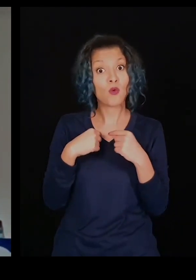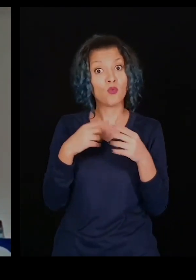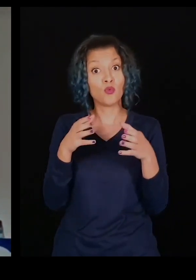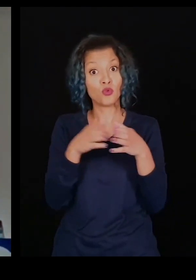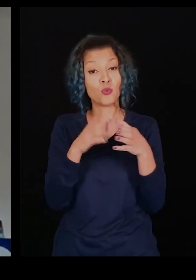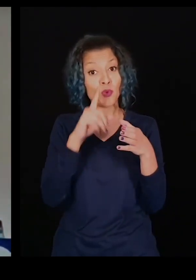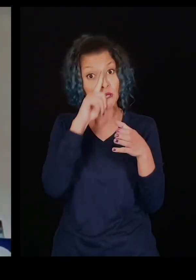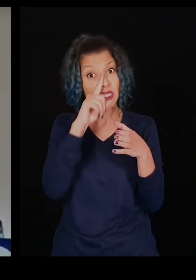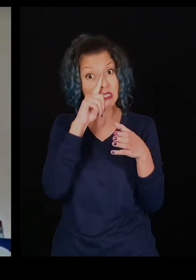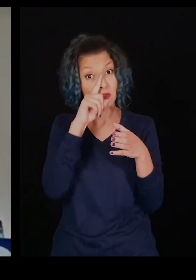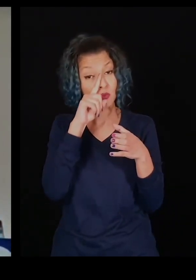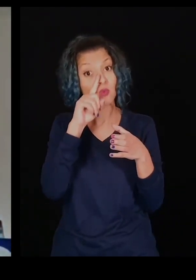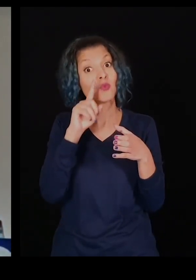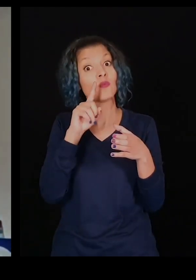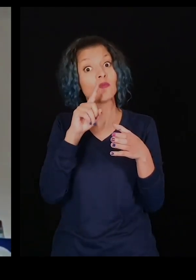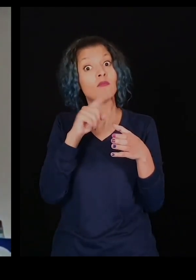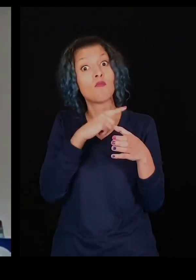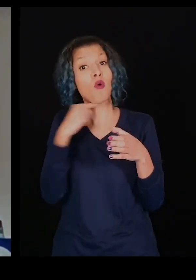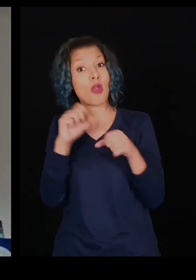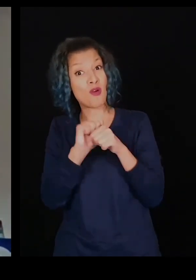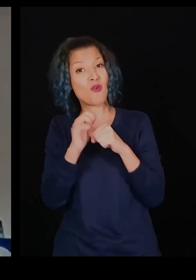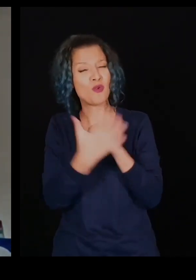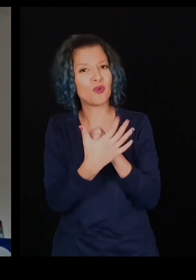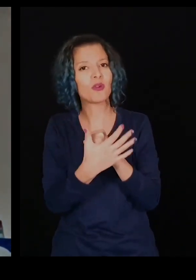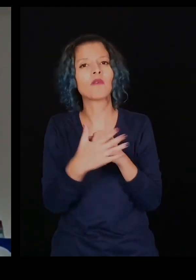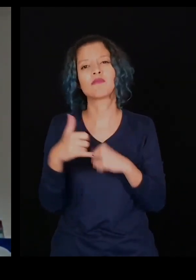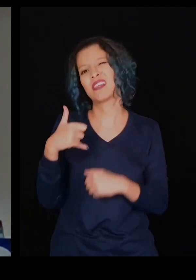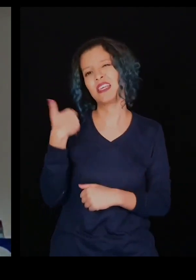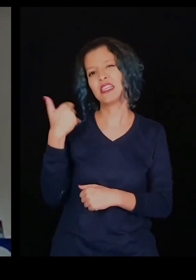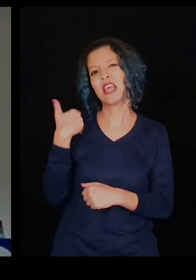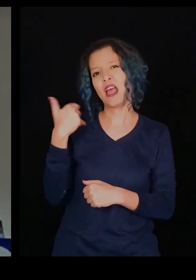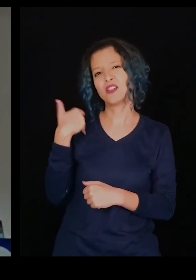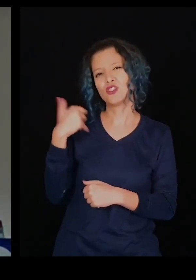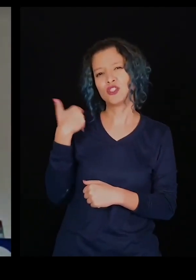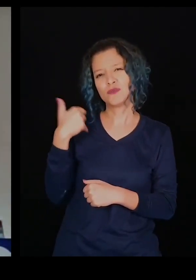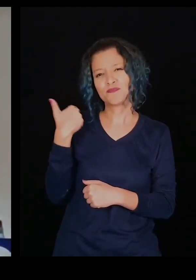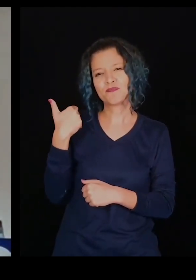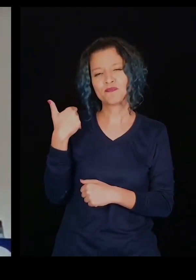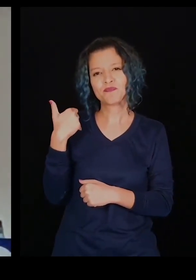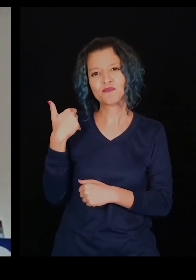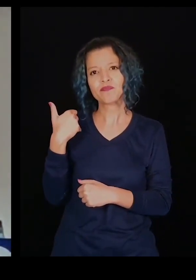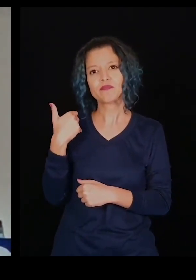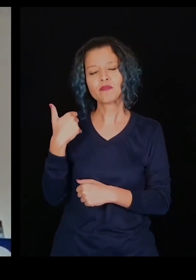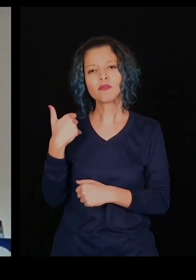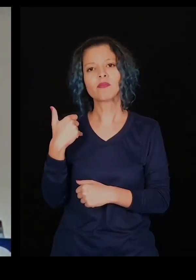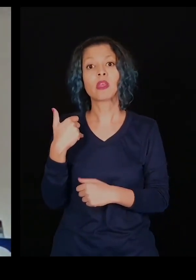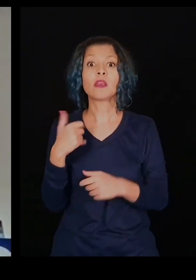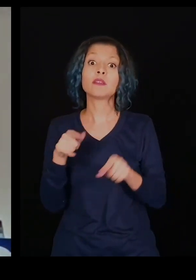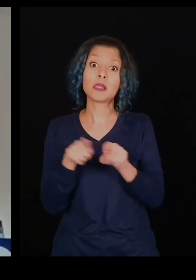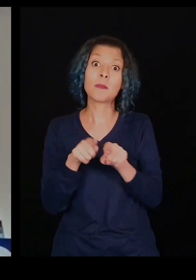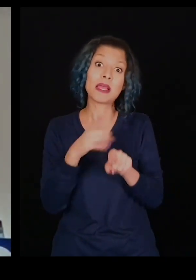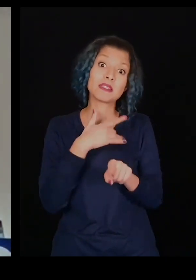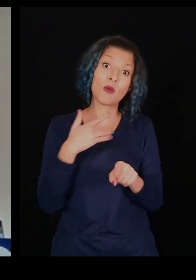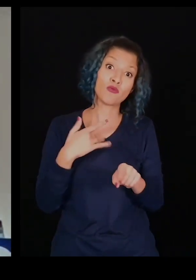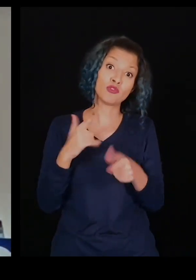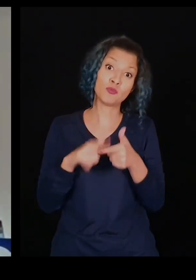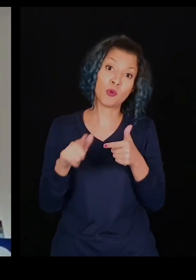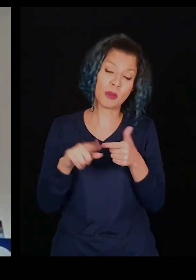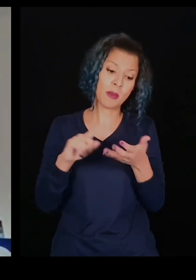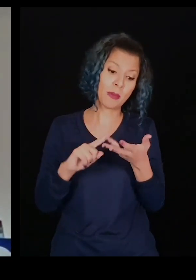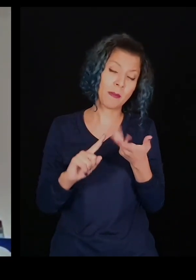faço parte porque tenho algumas situações de saúde, então houve uma sensação de